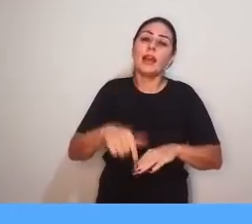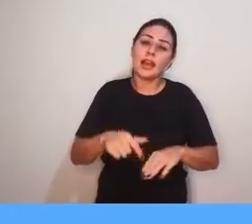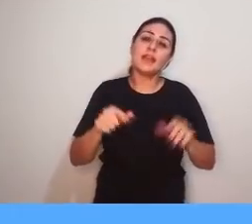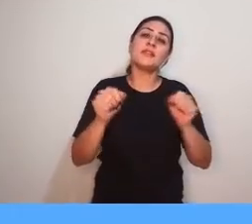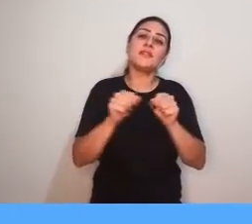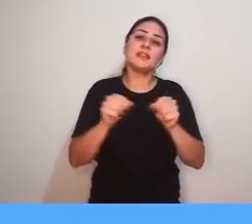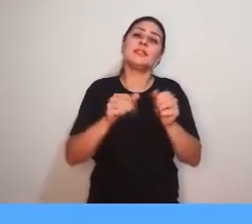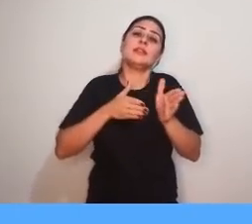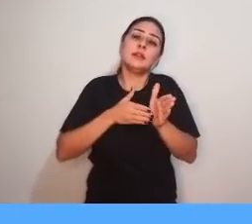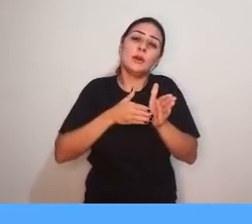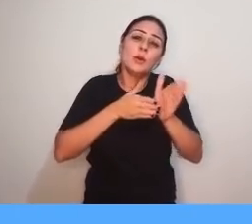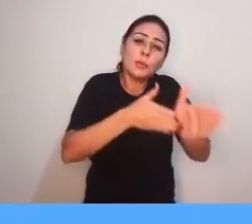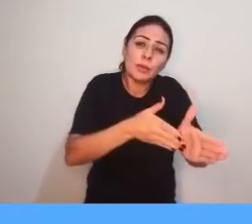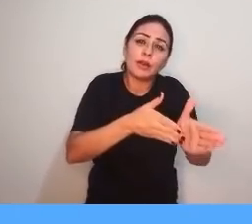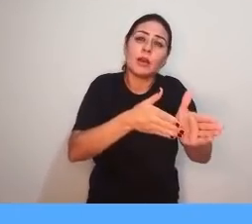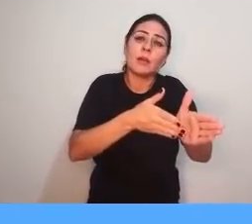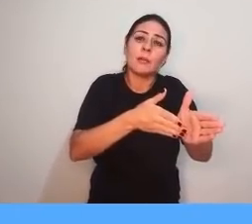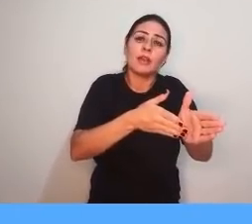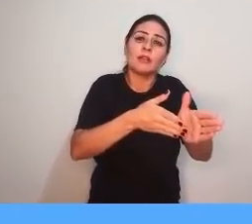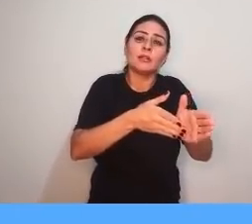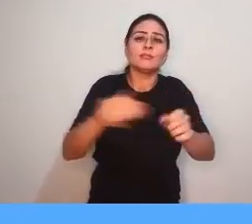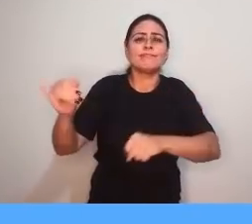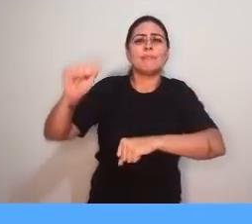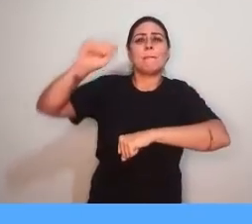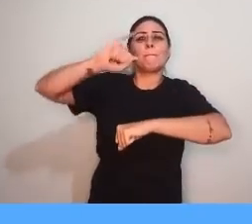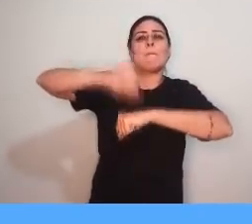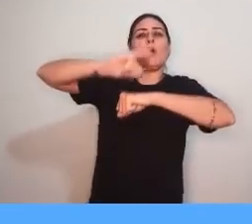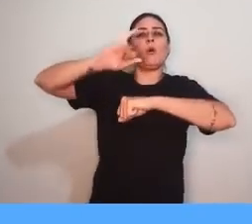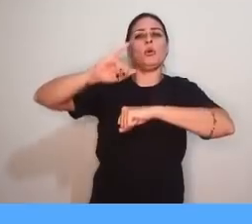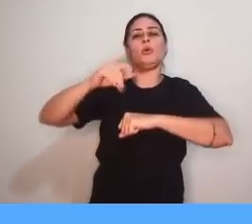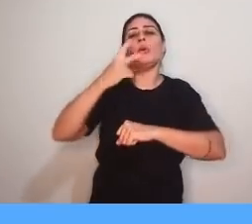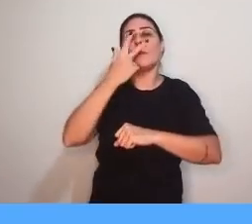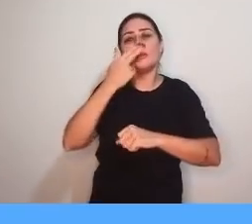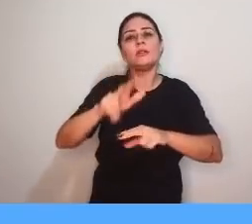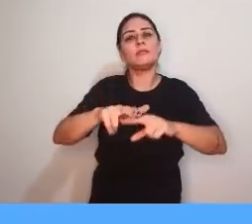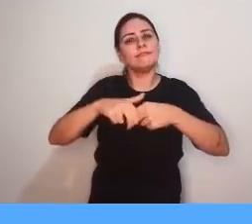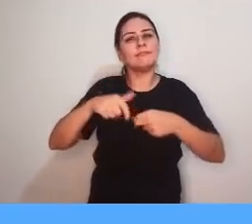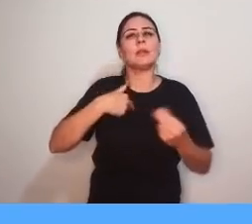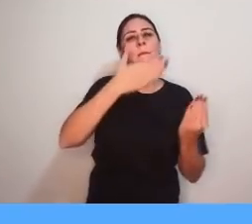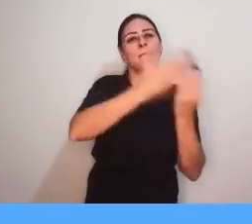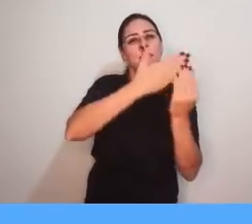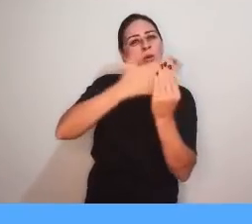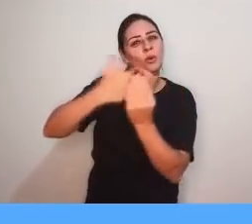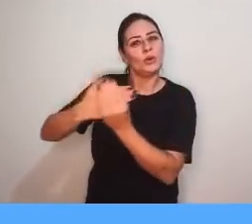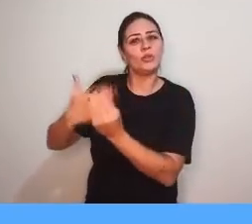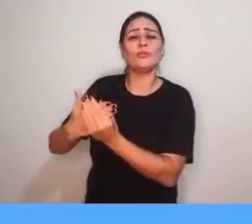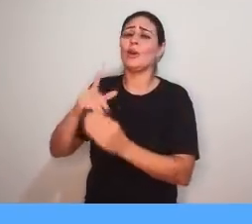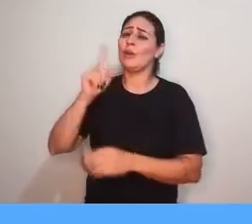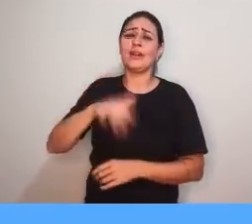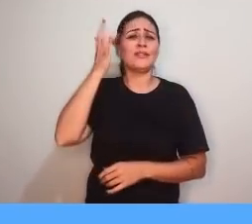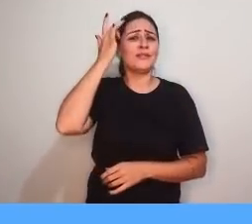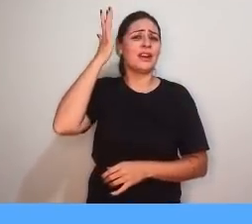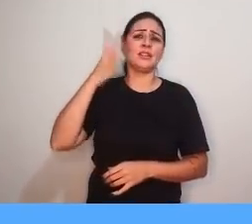formato centralizado, e aí que eu sugiro fortemente o e-portfólio, vai facilitar muito a vida do professor. Porque eu vi, por exemplo,